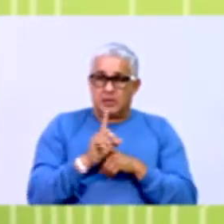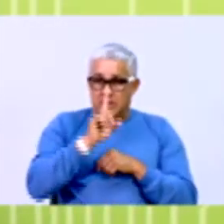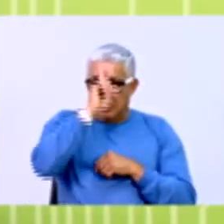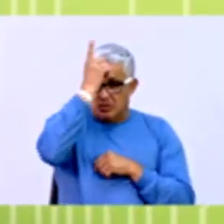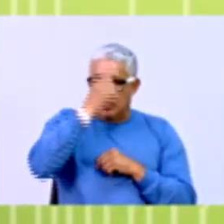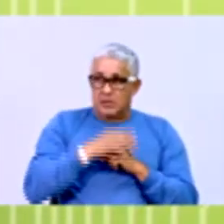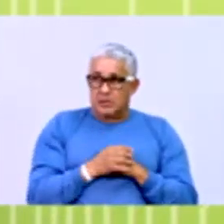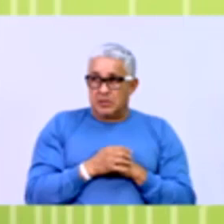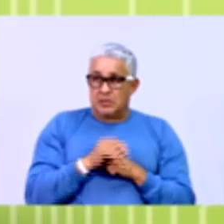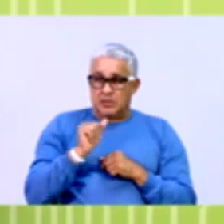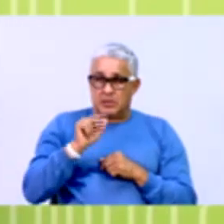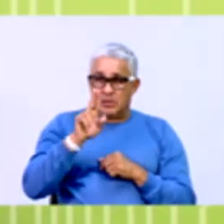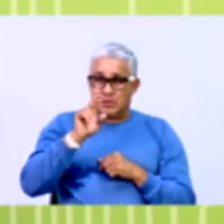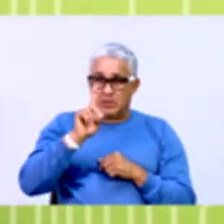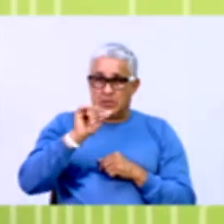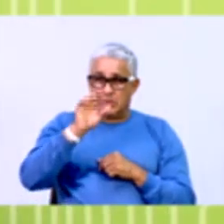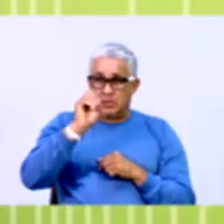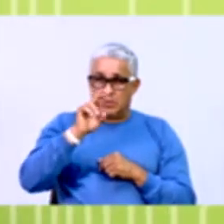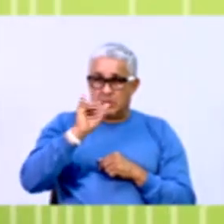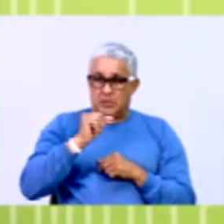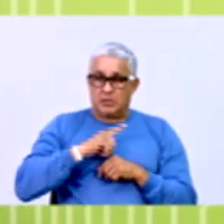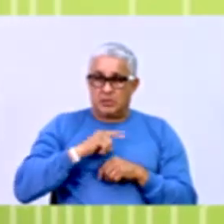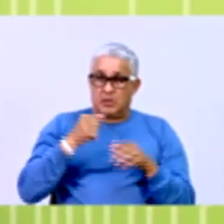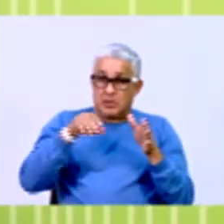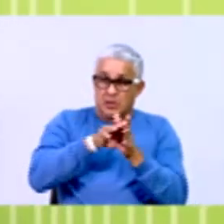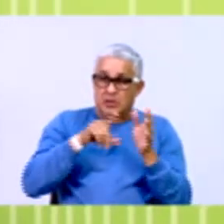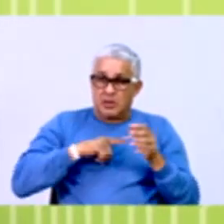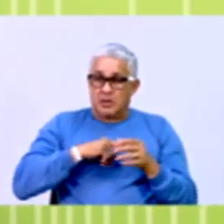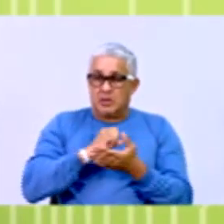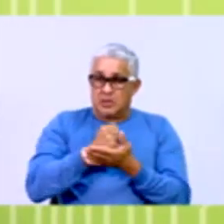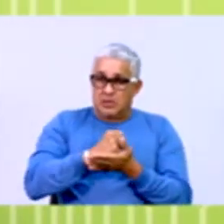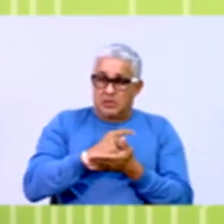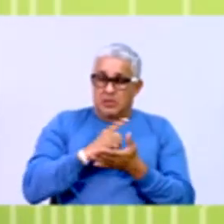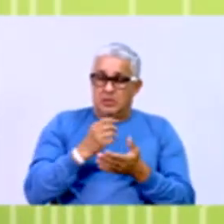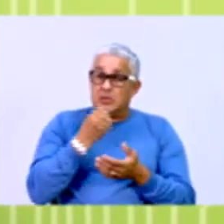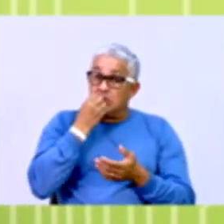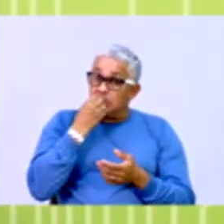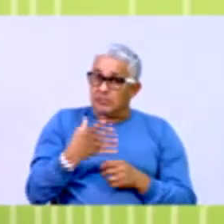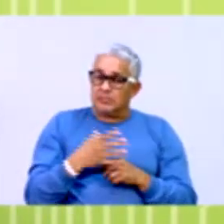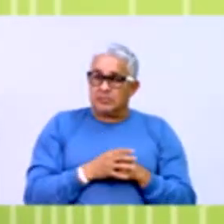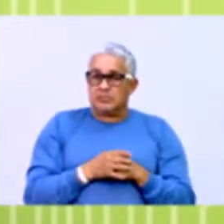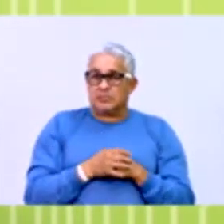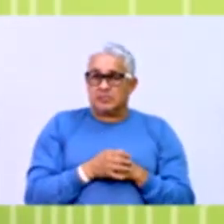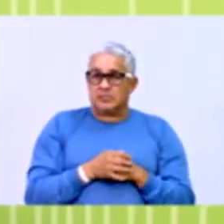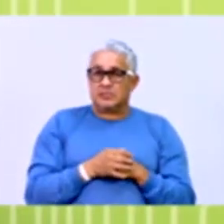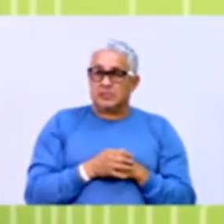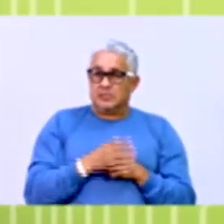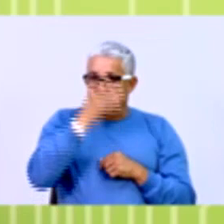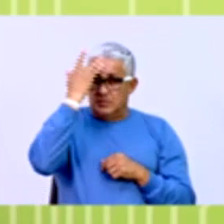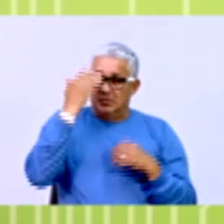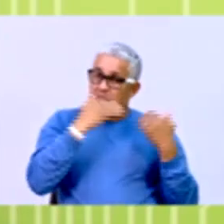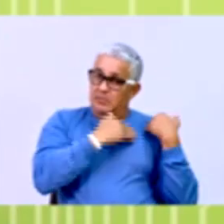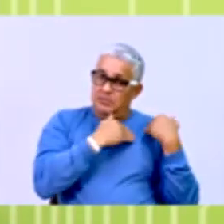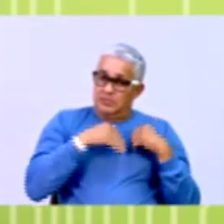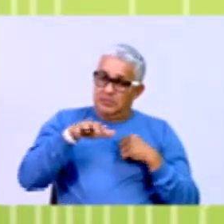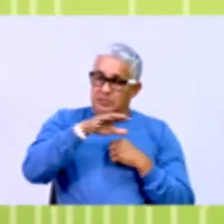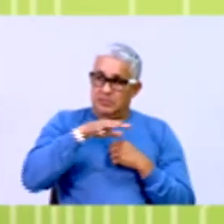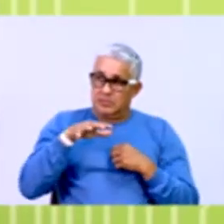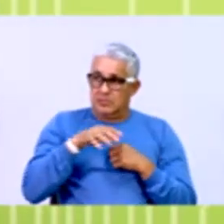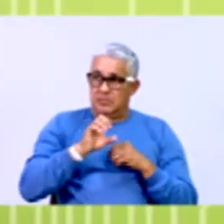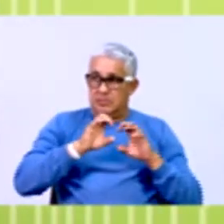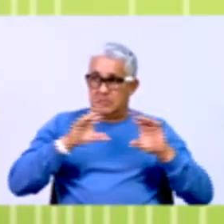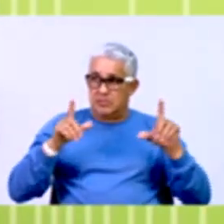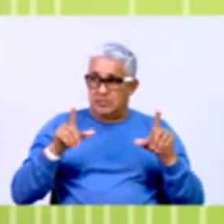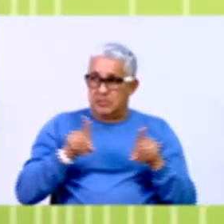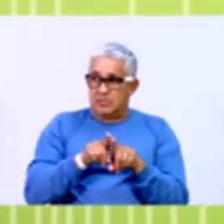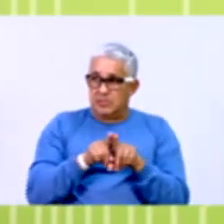Então, quando a auditoria chega e já existe esse controle, isso é um ponto positivo para quem é responsável por aquela área, né? E é claro